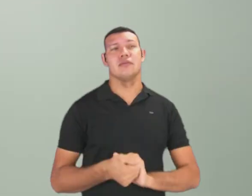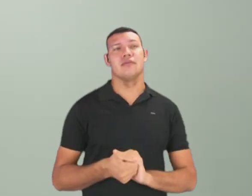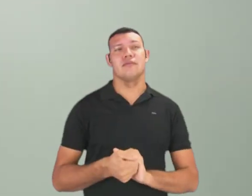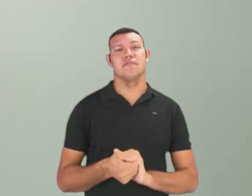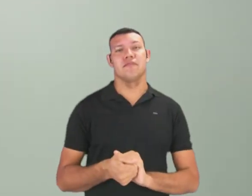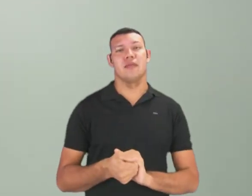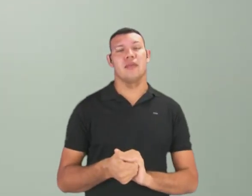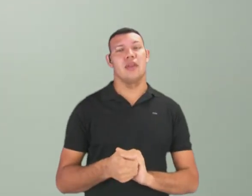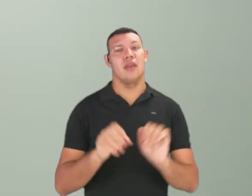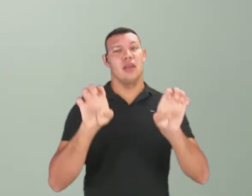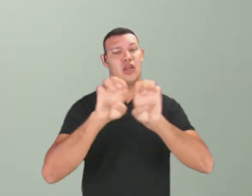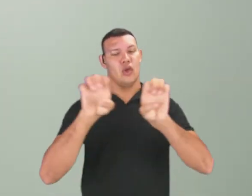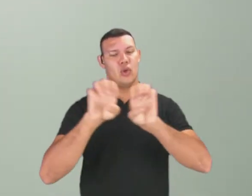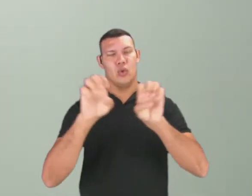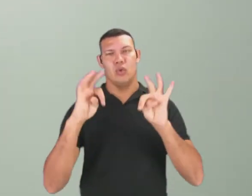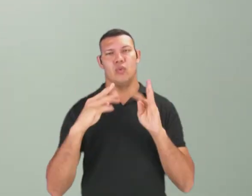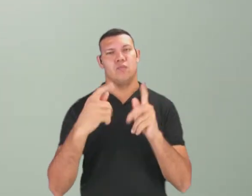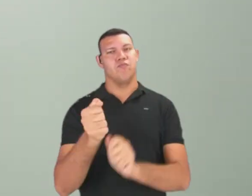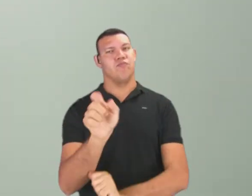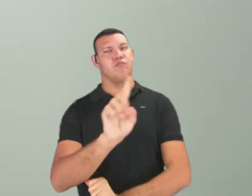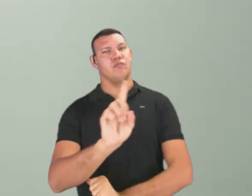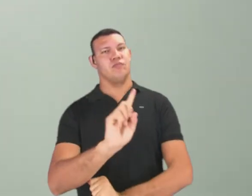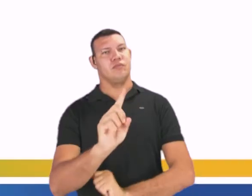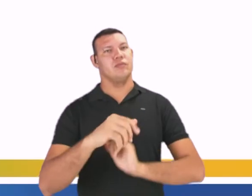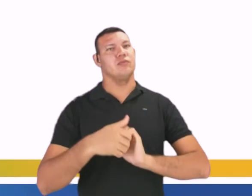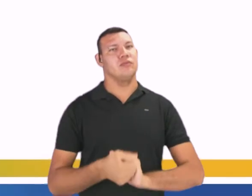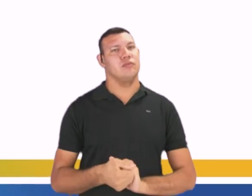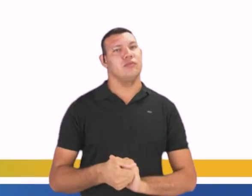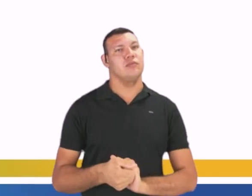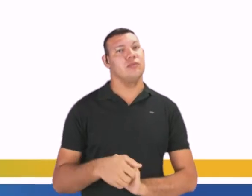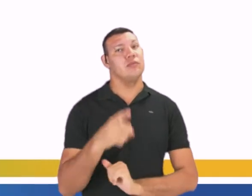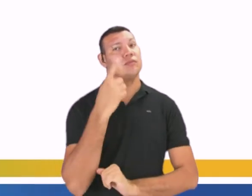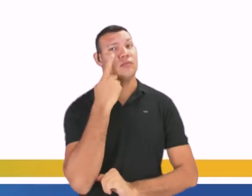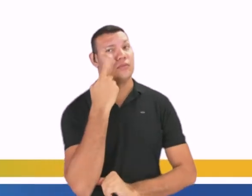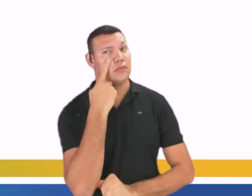de duas formas, que é através